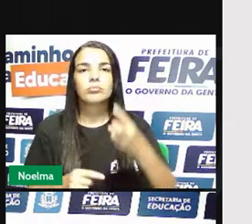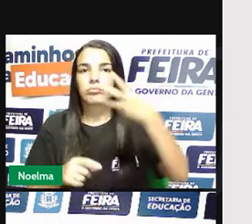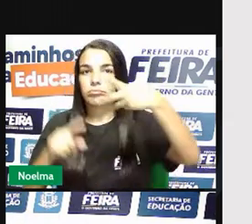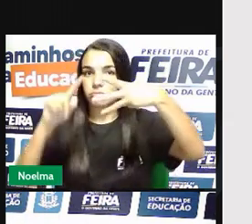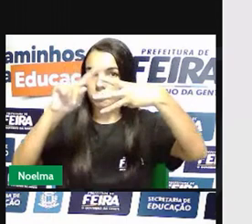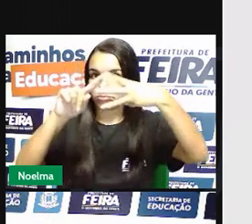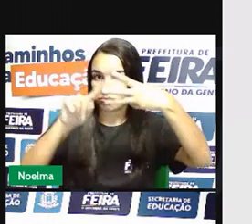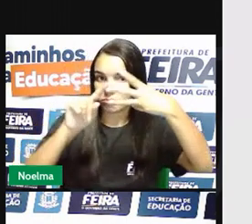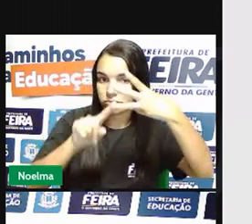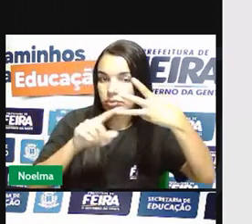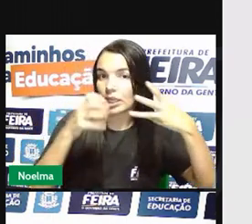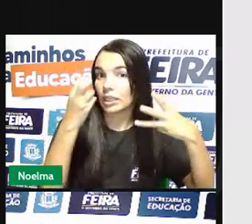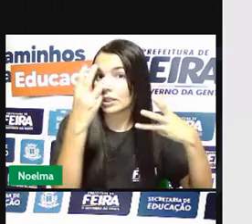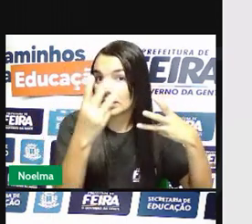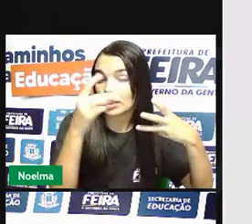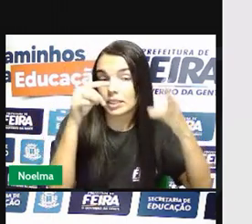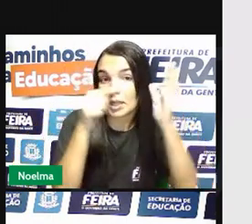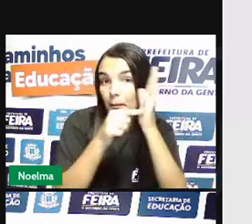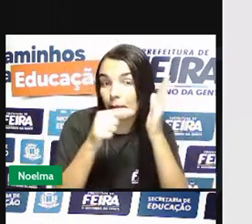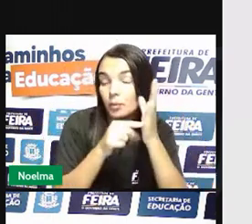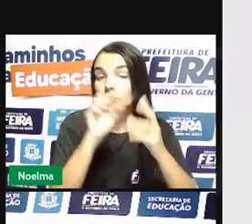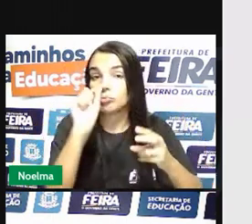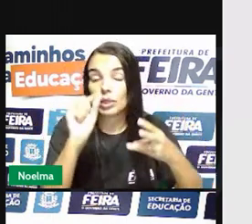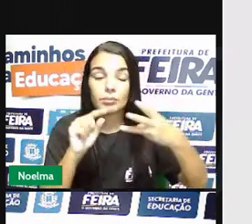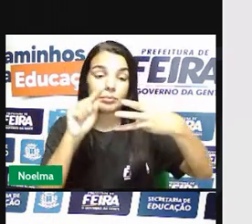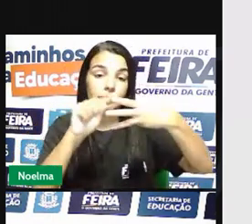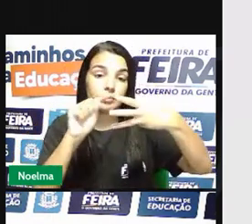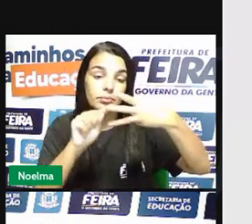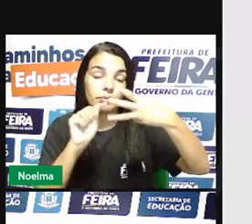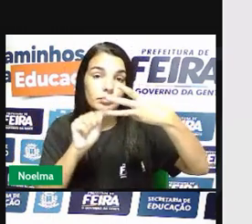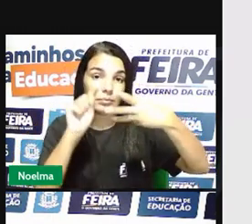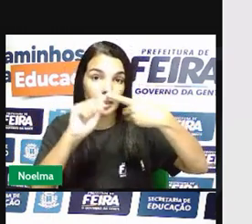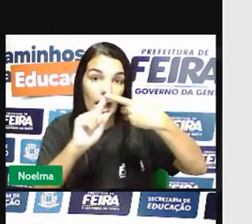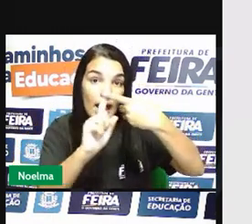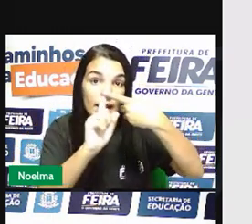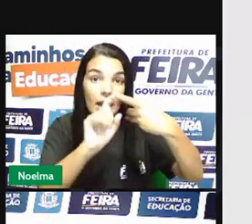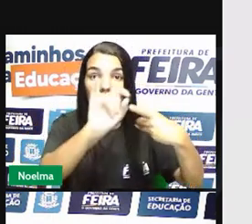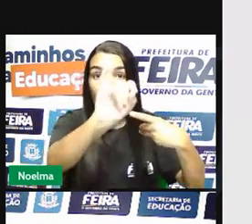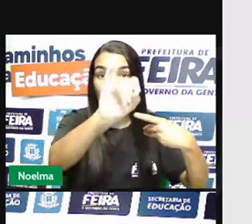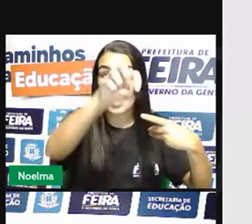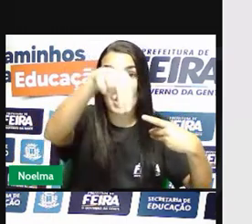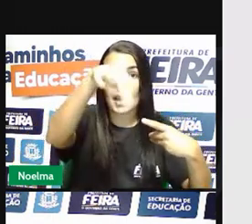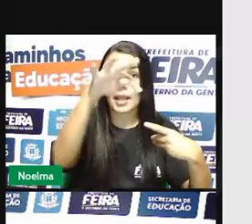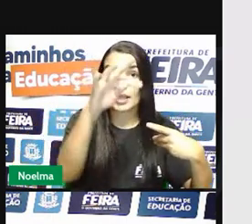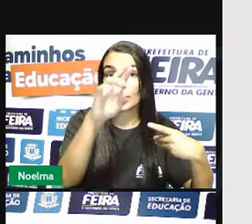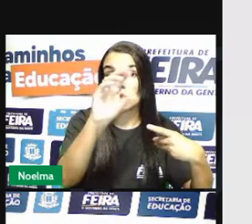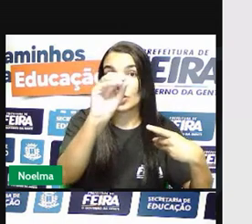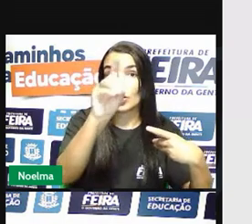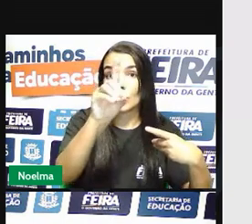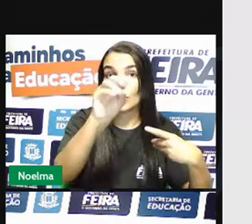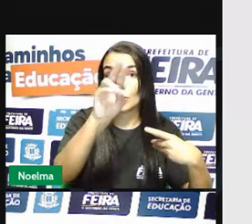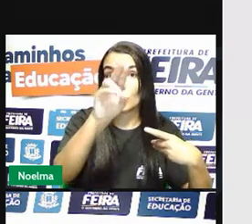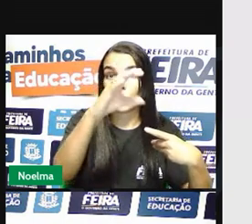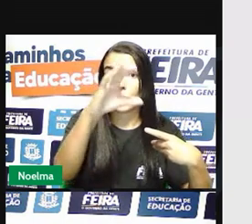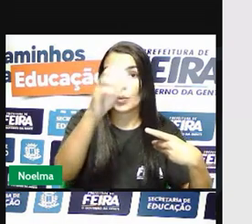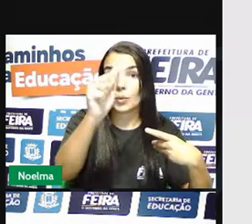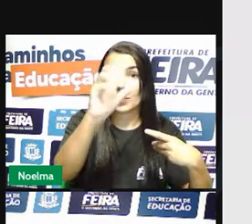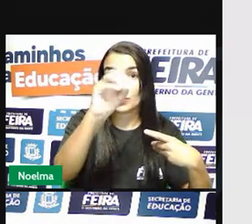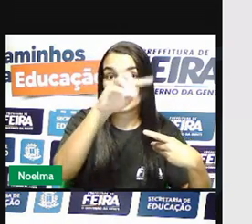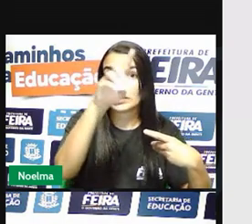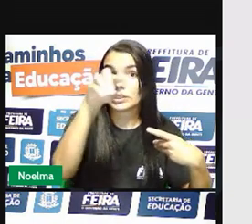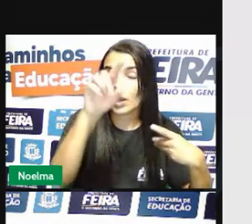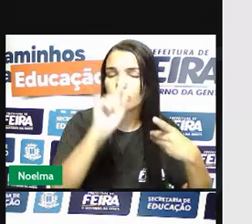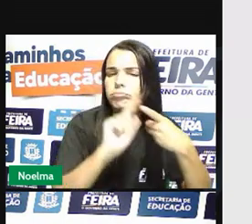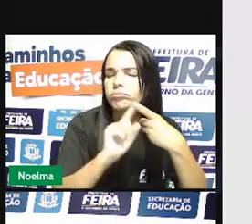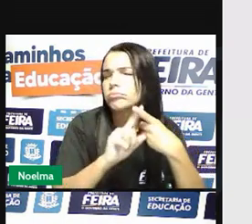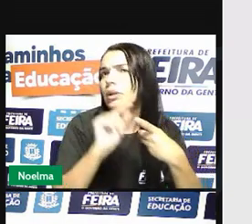uma introdução, que é onde você vai se fazer a pergunta sobre qual é o problema, né?